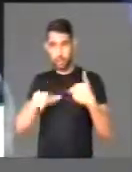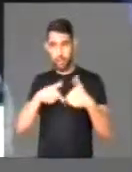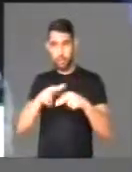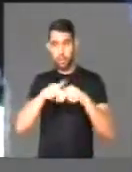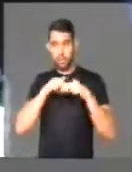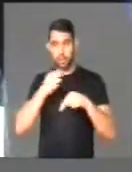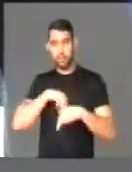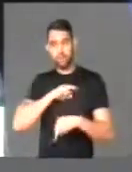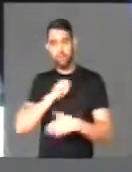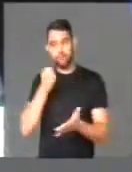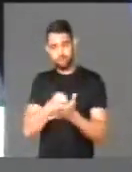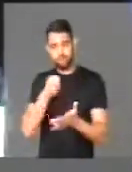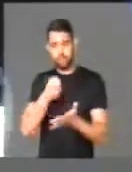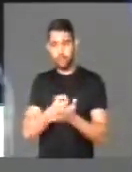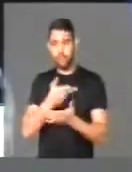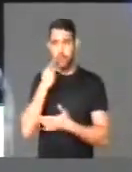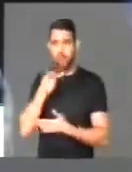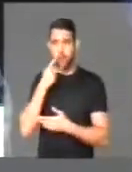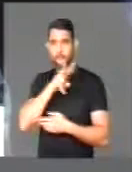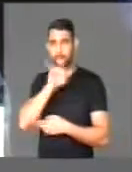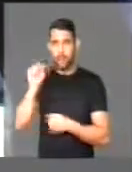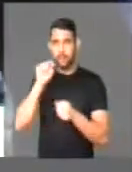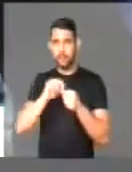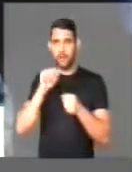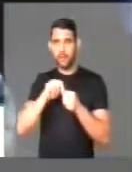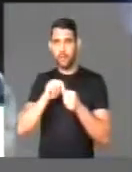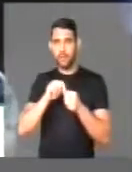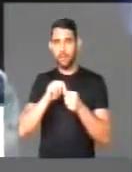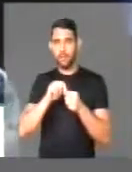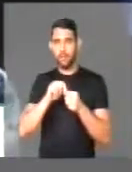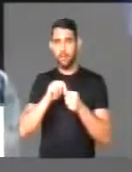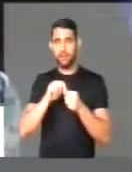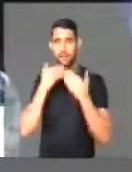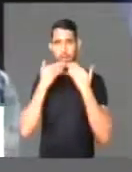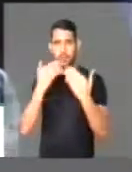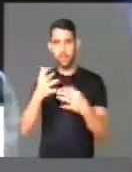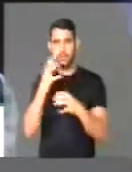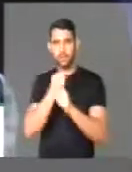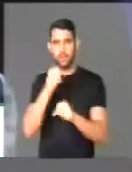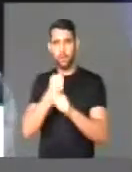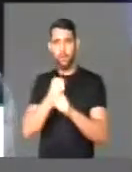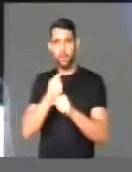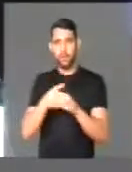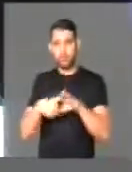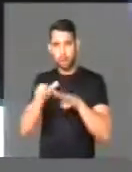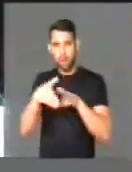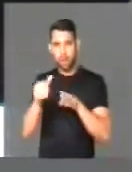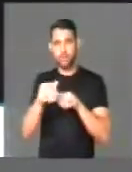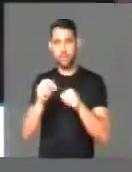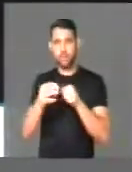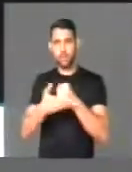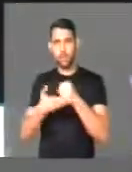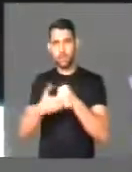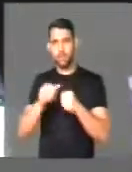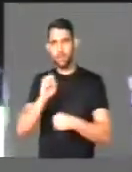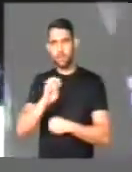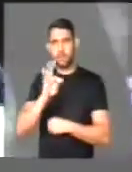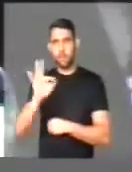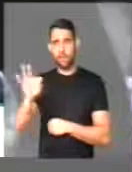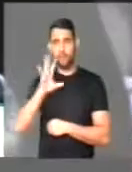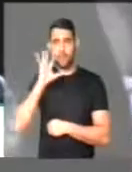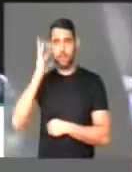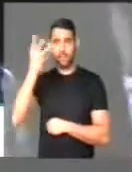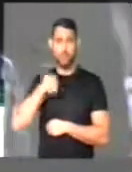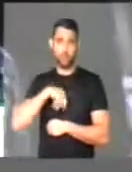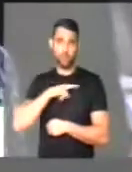nós insistimos, vamos fazer um encontro de contas com base na orientação que a própria decisão do Supremo